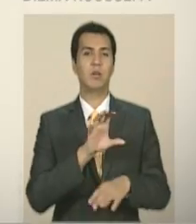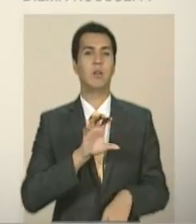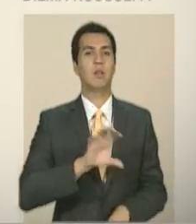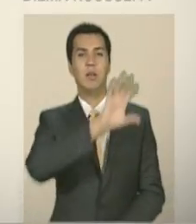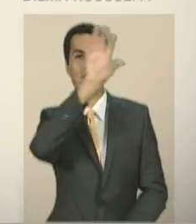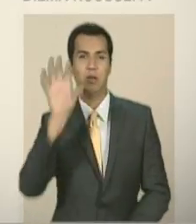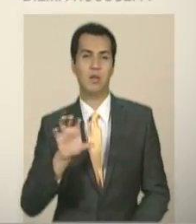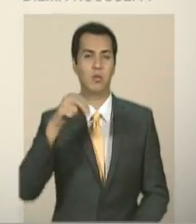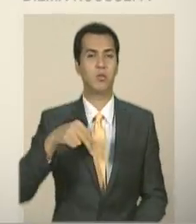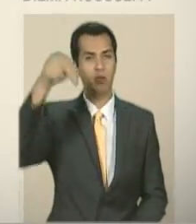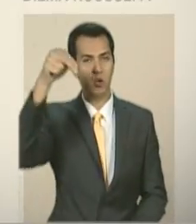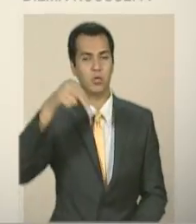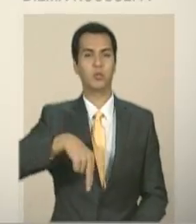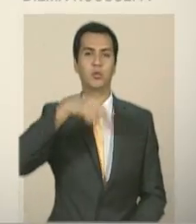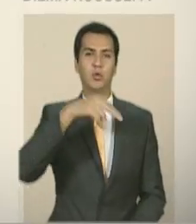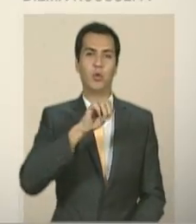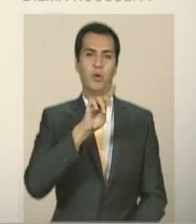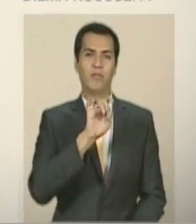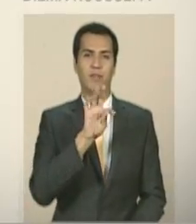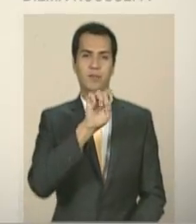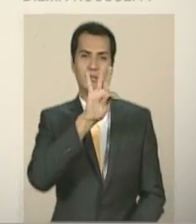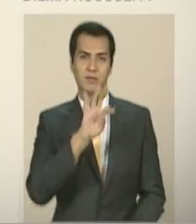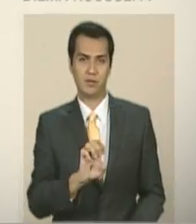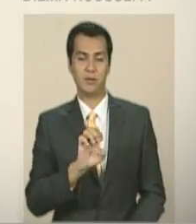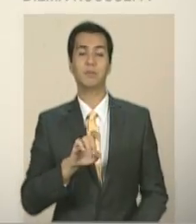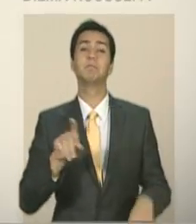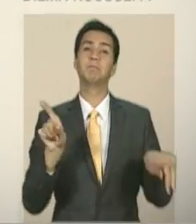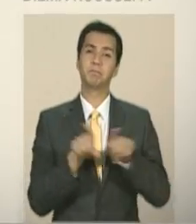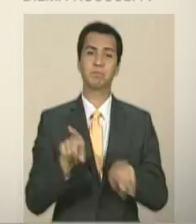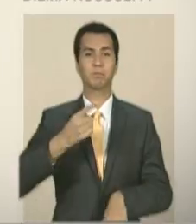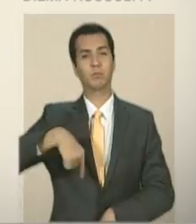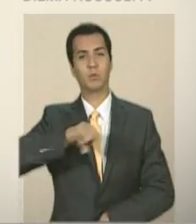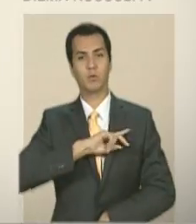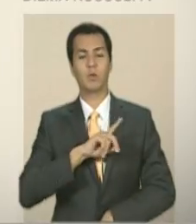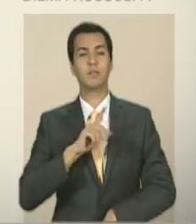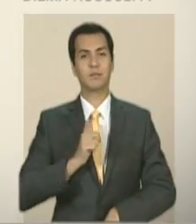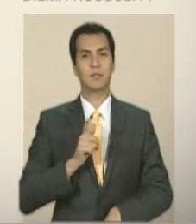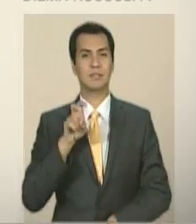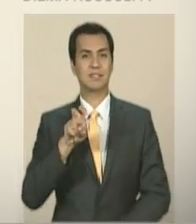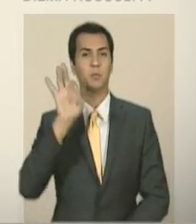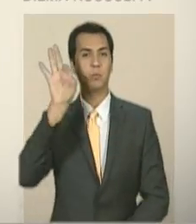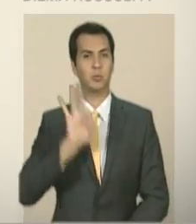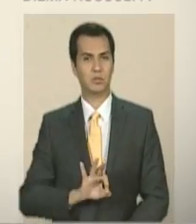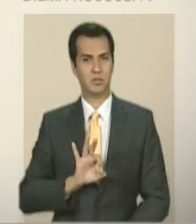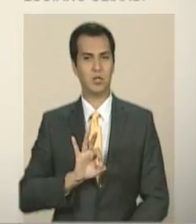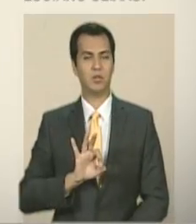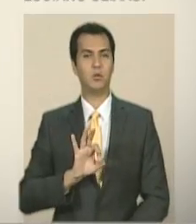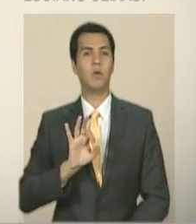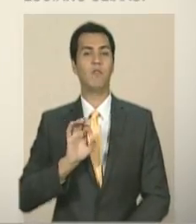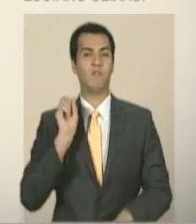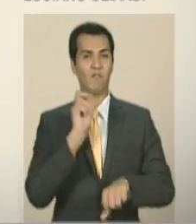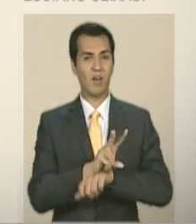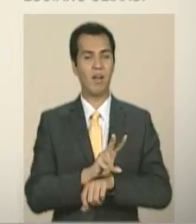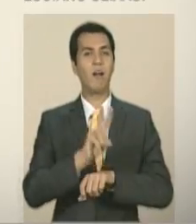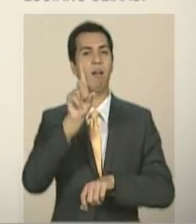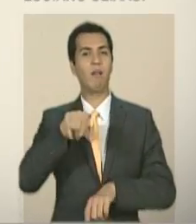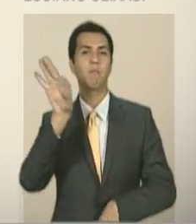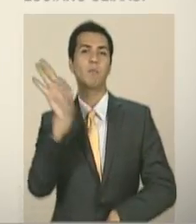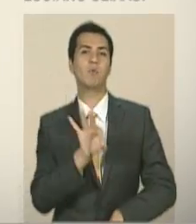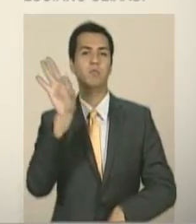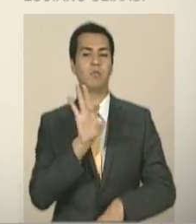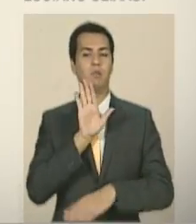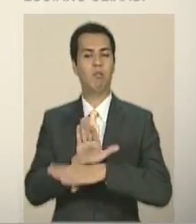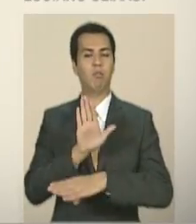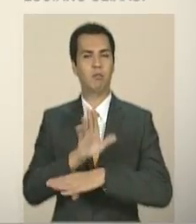Nordeste também reservamos cinco por cento das vagas para a formação de pessoas com deficiência um Pronatec também